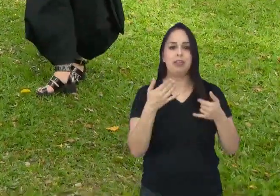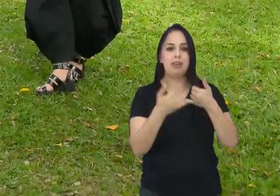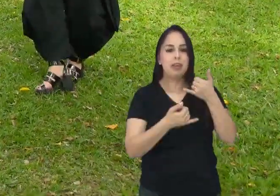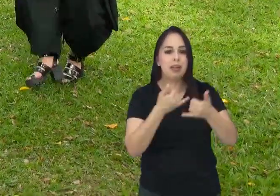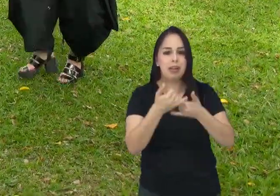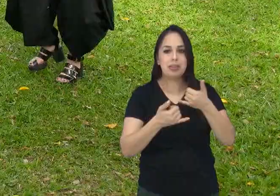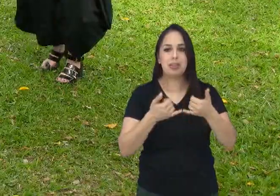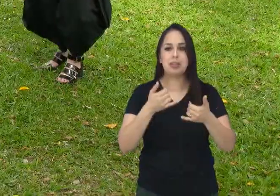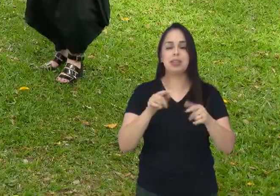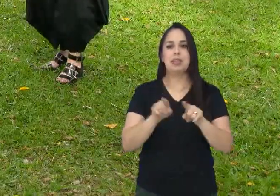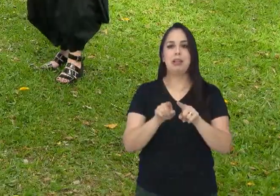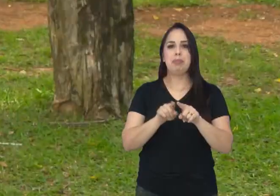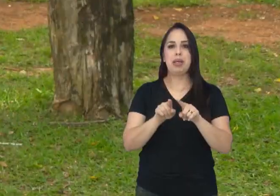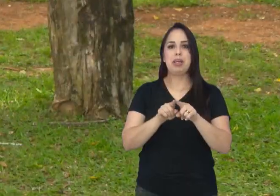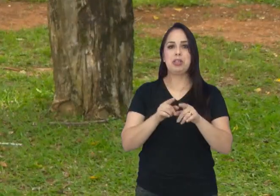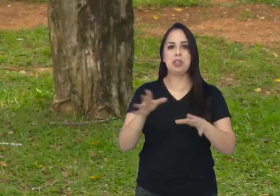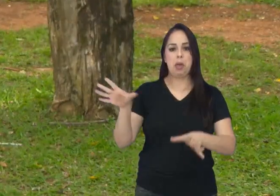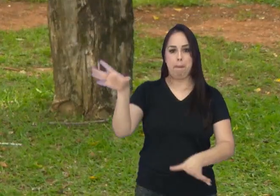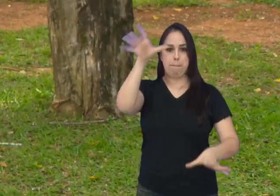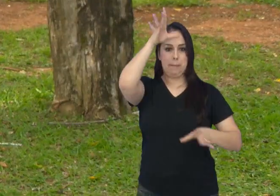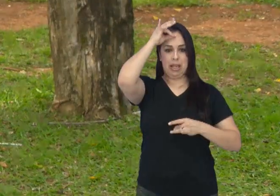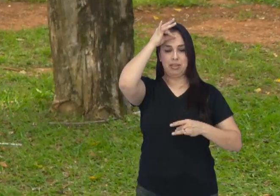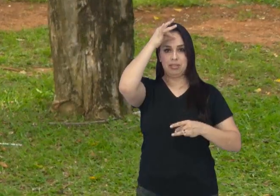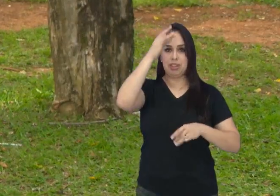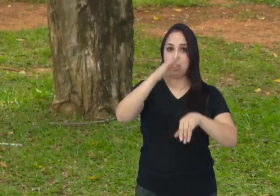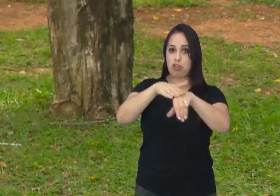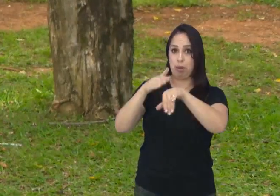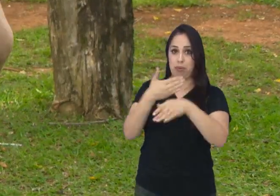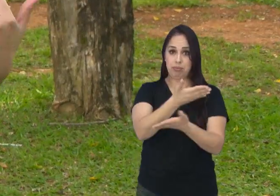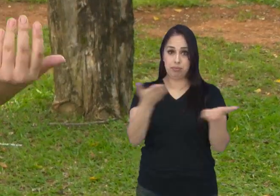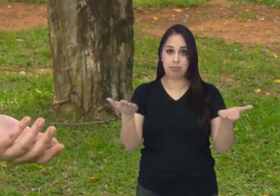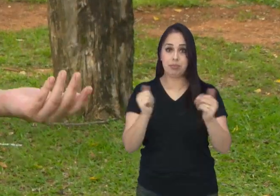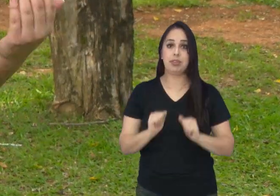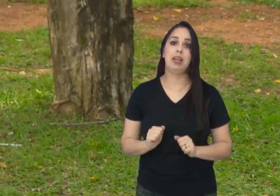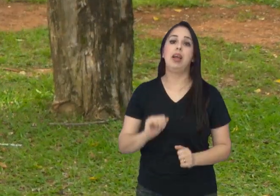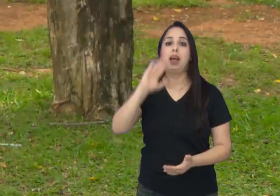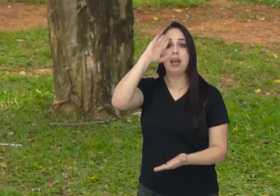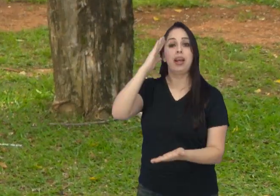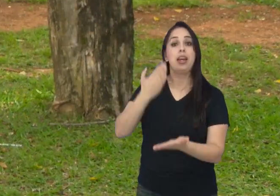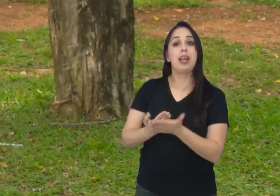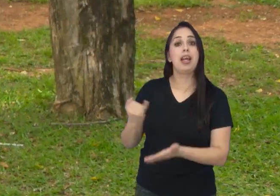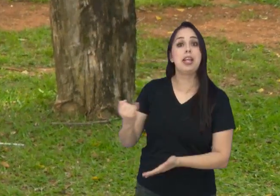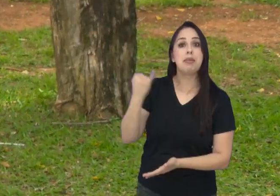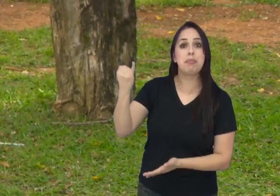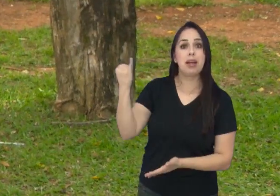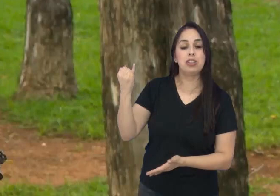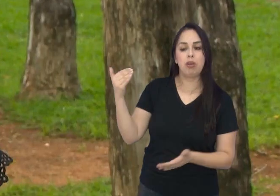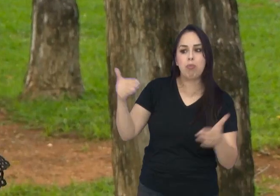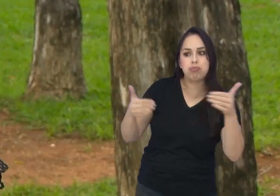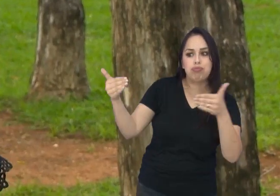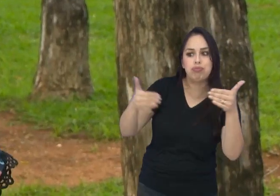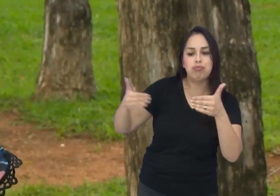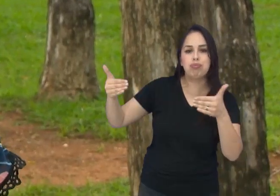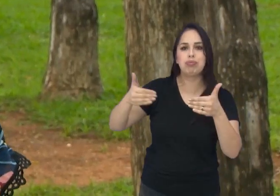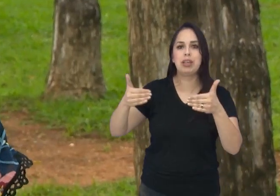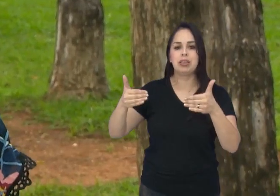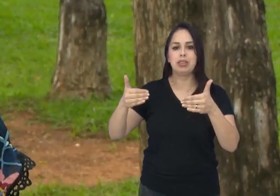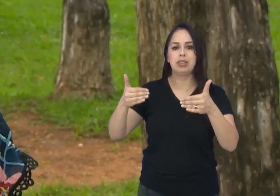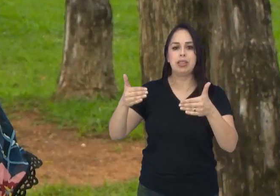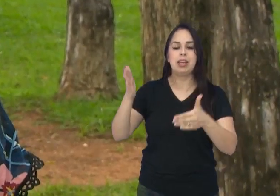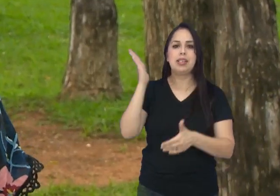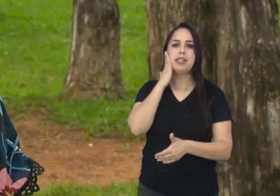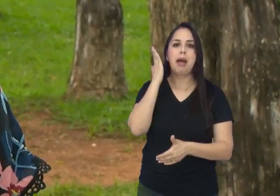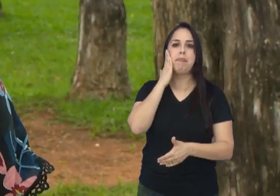com seu trabalho de cosplay e faz um convite para o pessoal. Ela acredita que é importante participar, ter propriedade